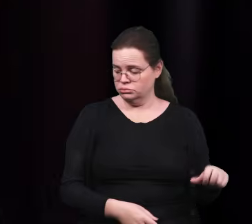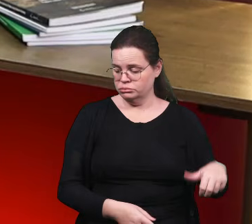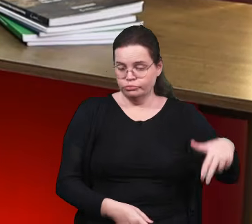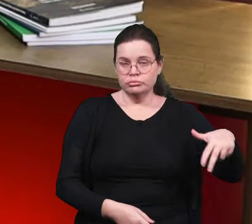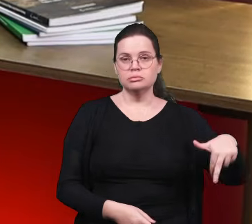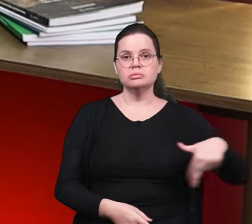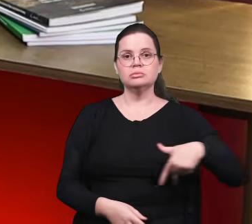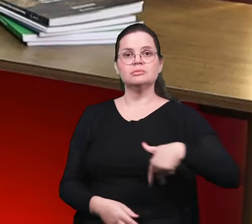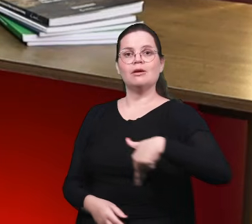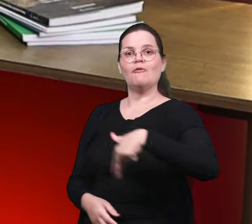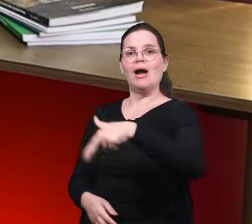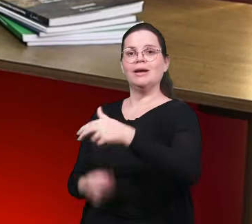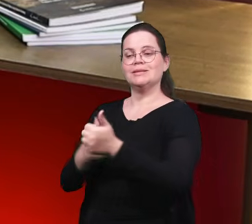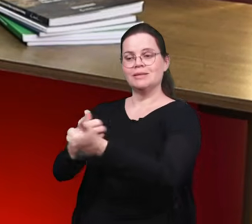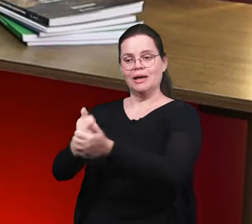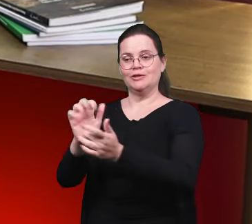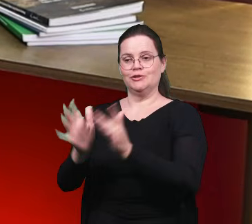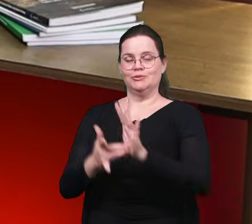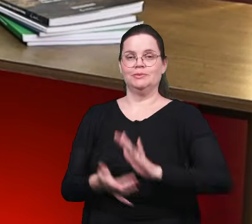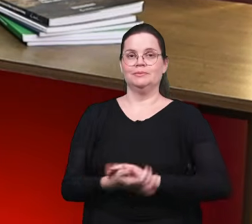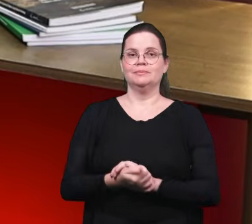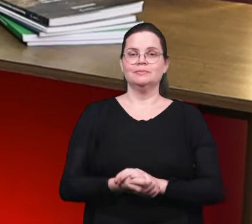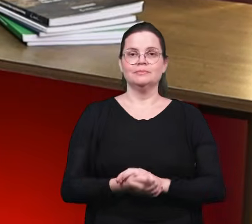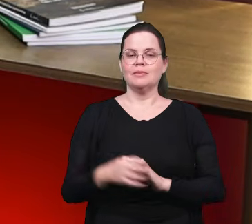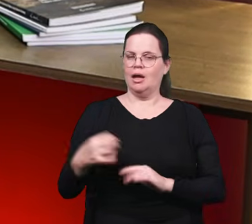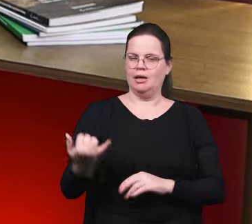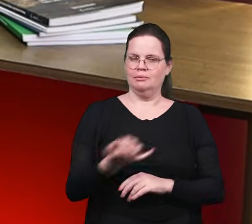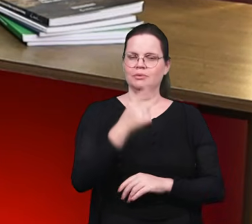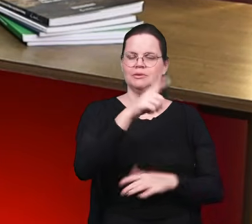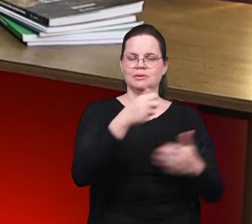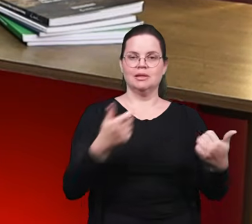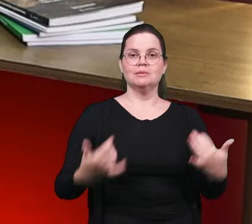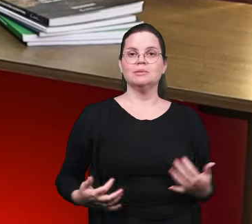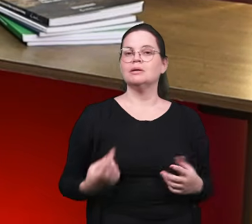dizendo, porque às vezes nós vemos pessoas que têm uma experiência